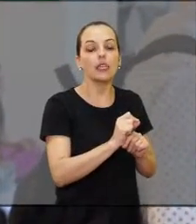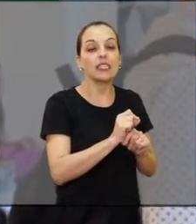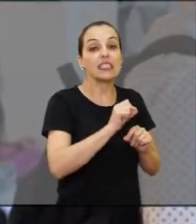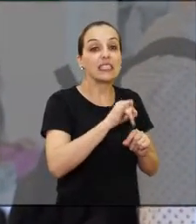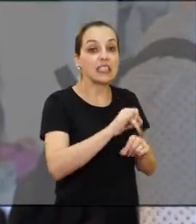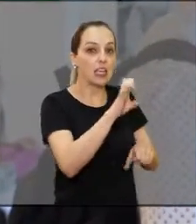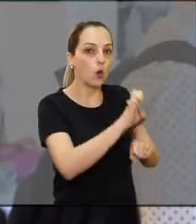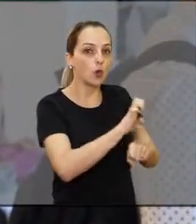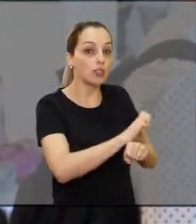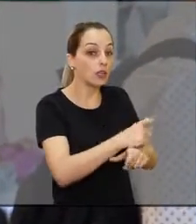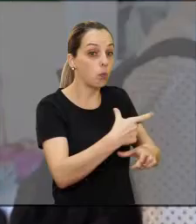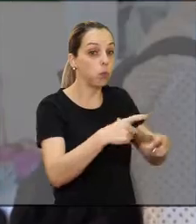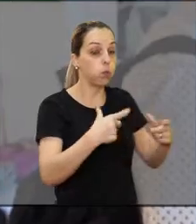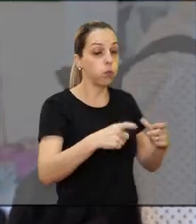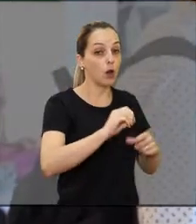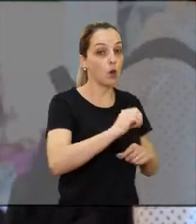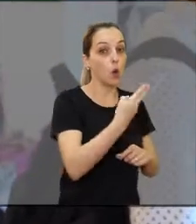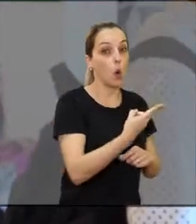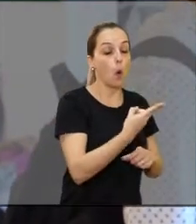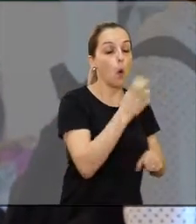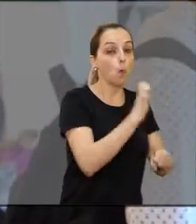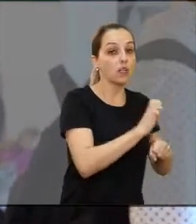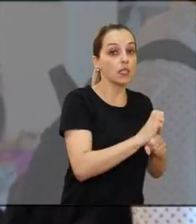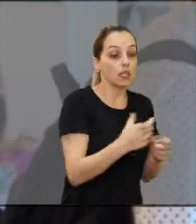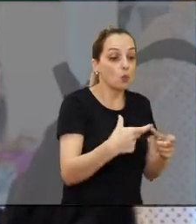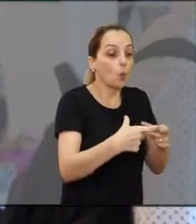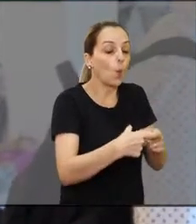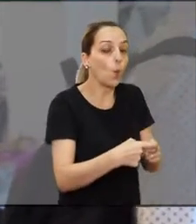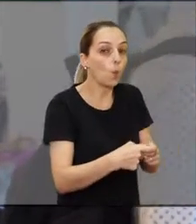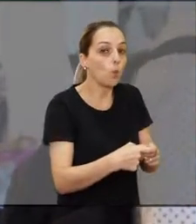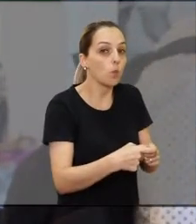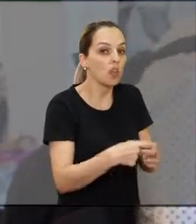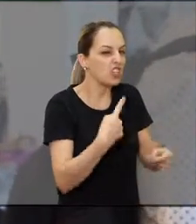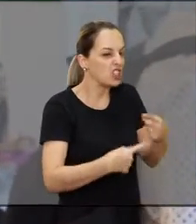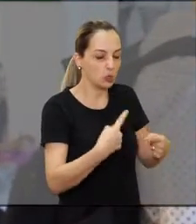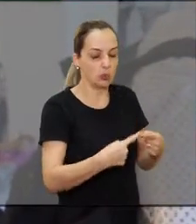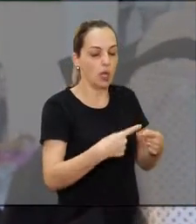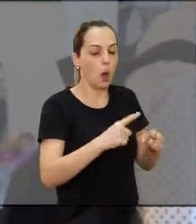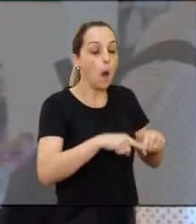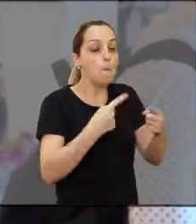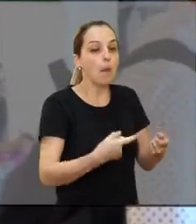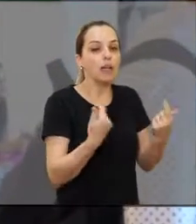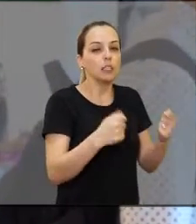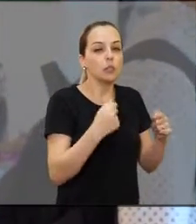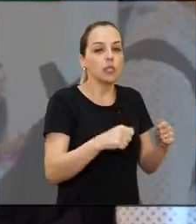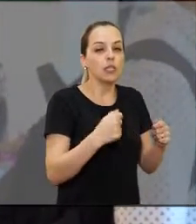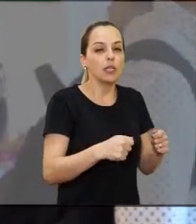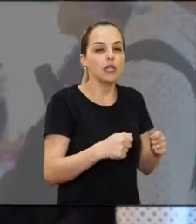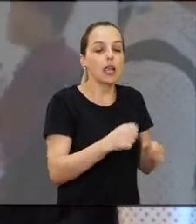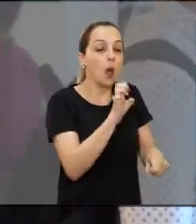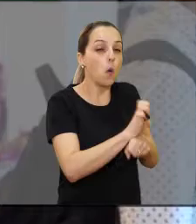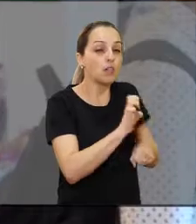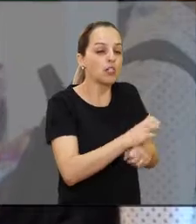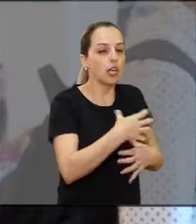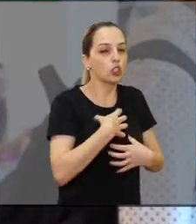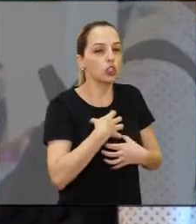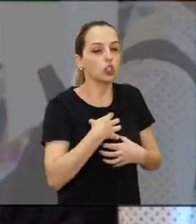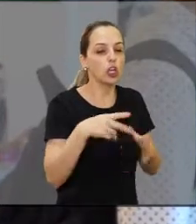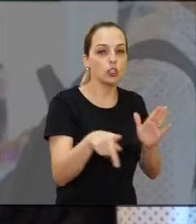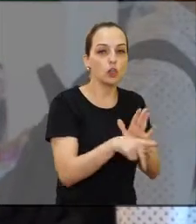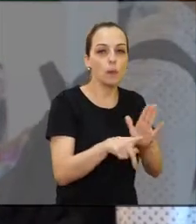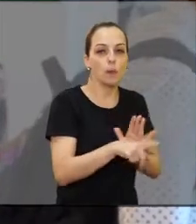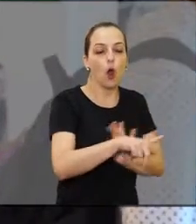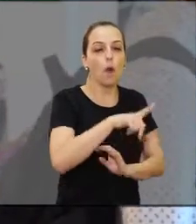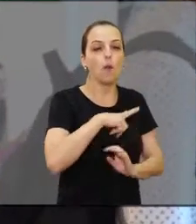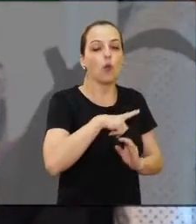se o Estado é grande ou é pequeno. Ele não deve nem ser grande nem pequeno. Ele deve ser do tamanho necessário, mas além do tamanho,